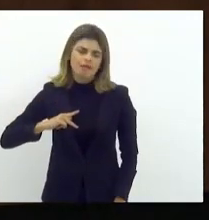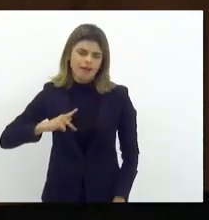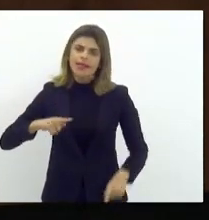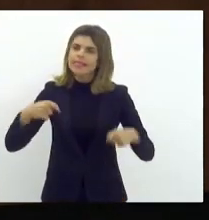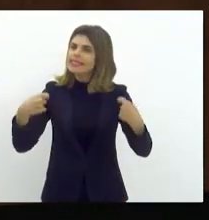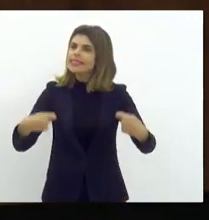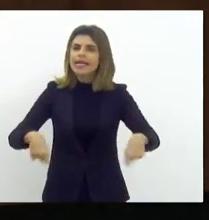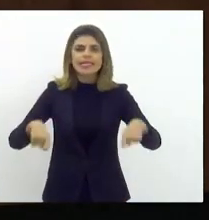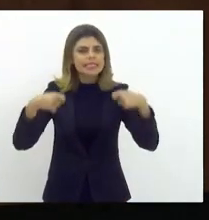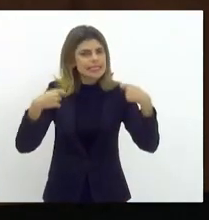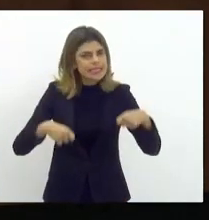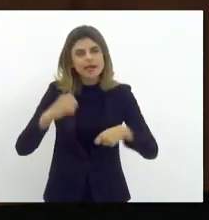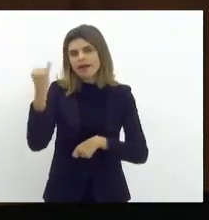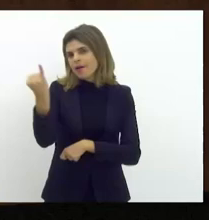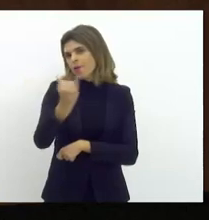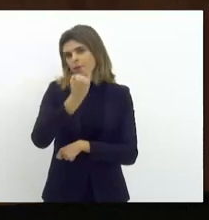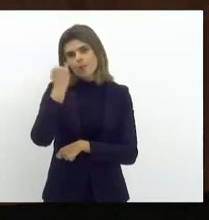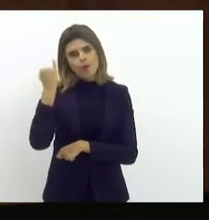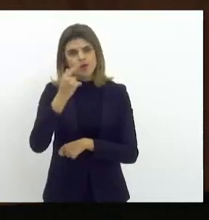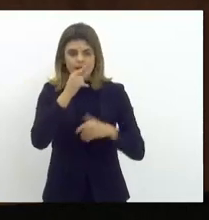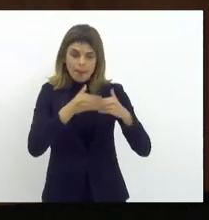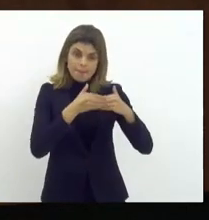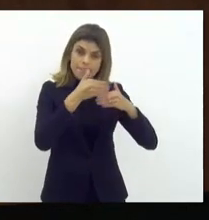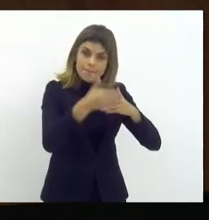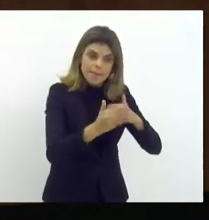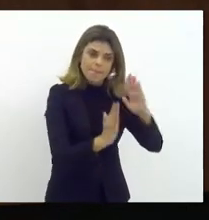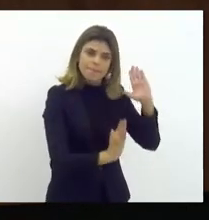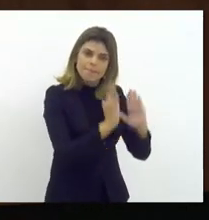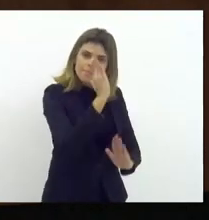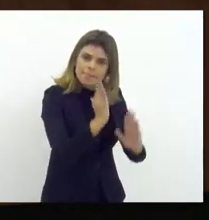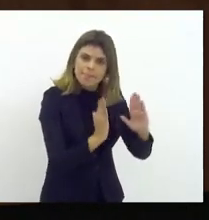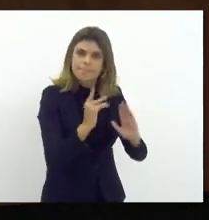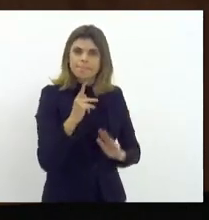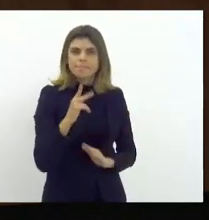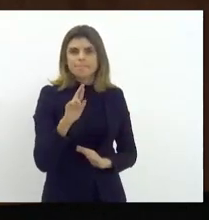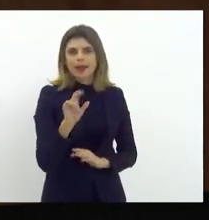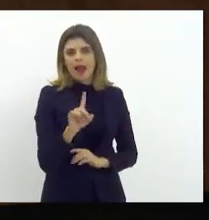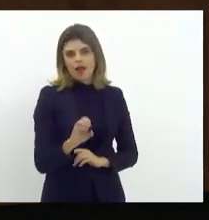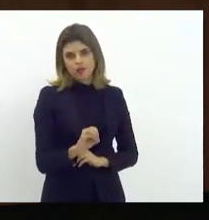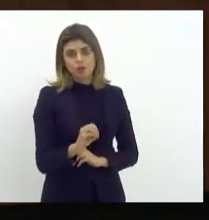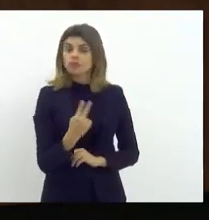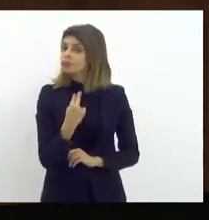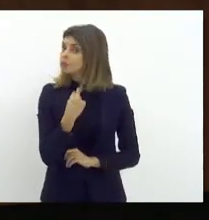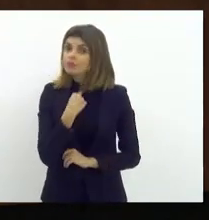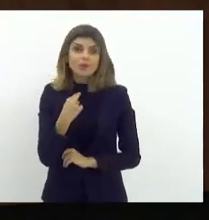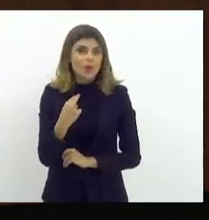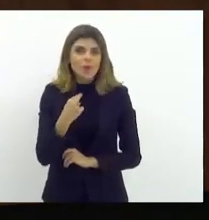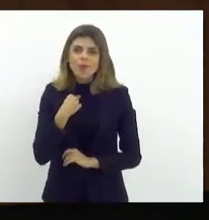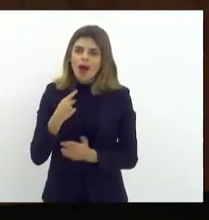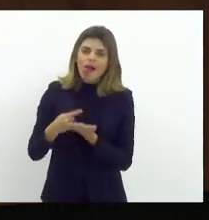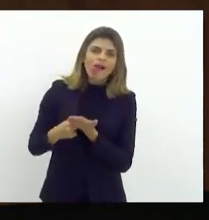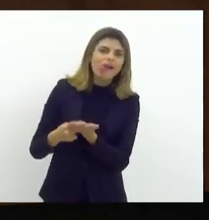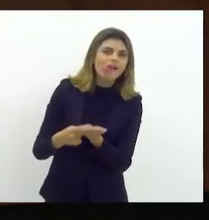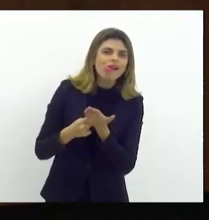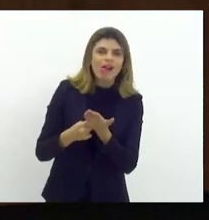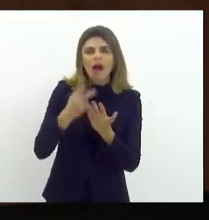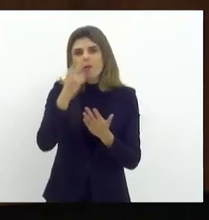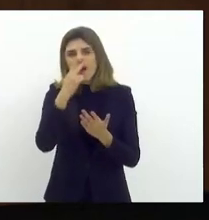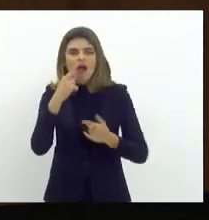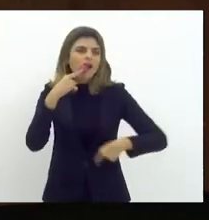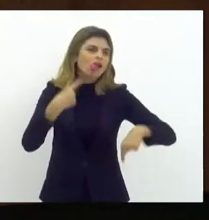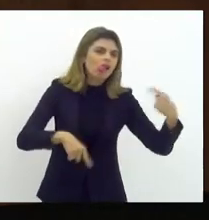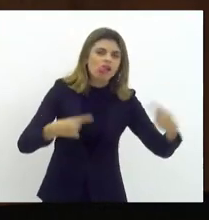necessário que é importante a extensão desse programa Então não podemos chegar aqui e fazer a coisa num nível mais baixo